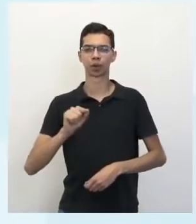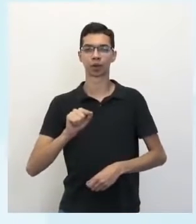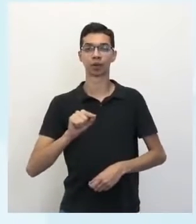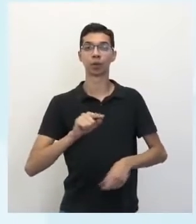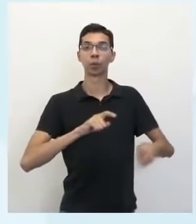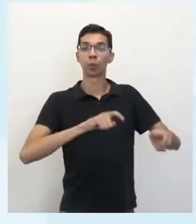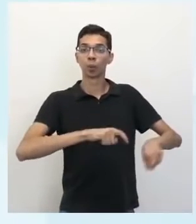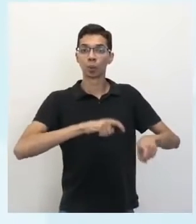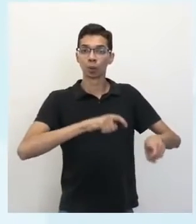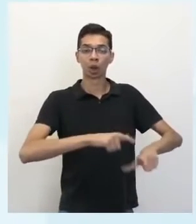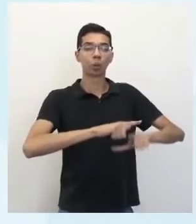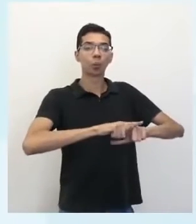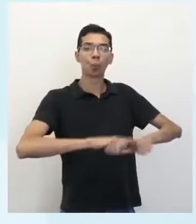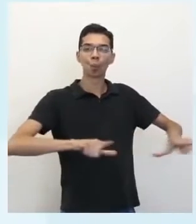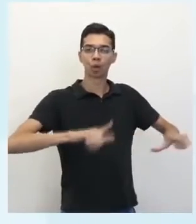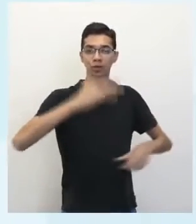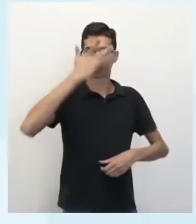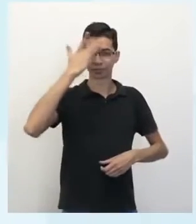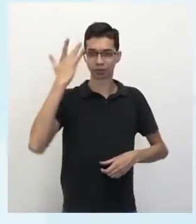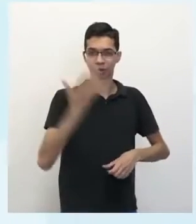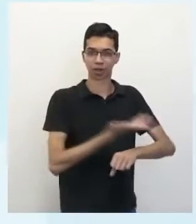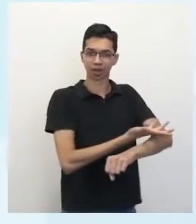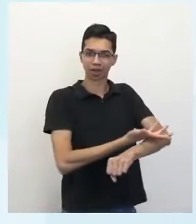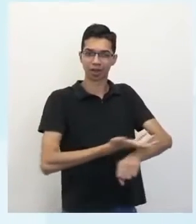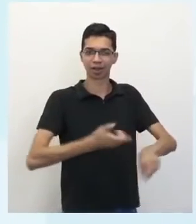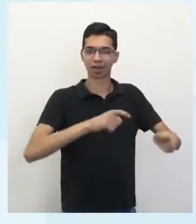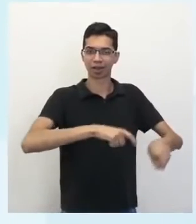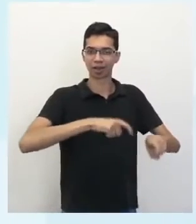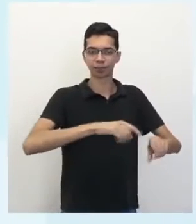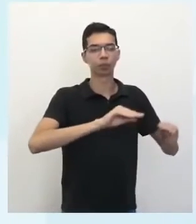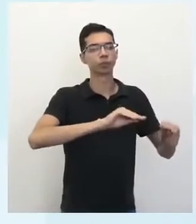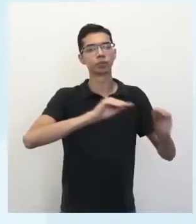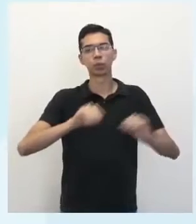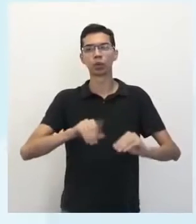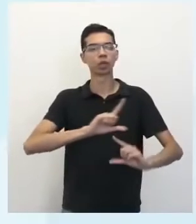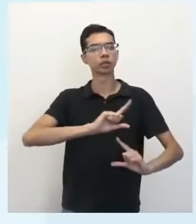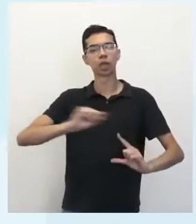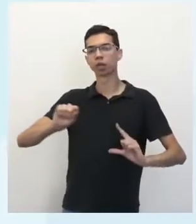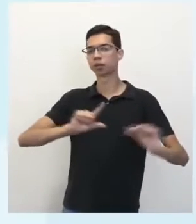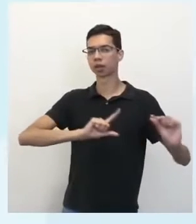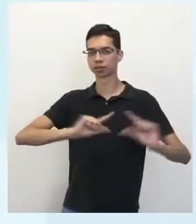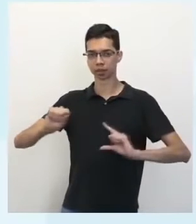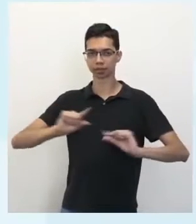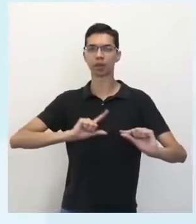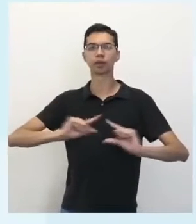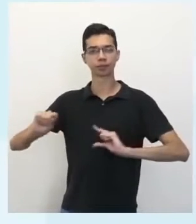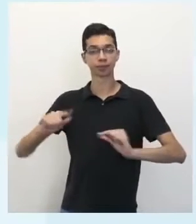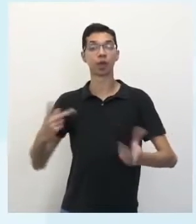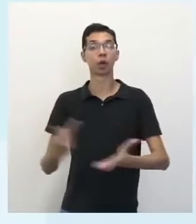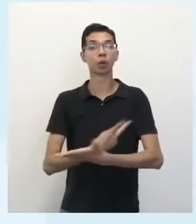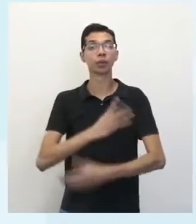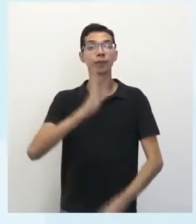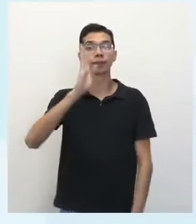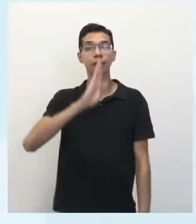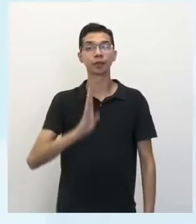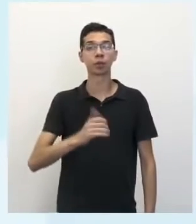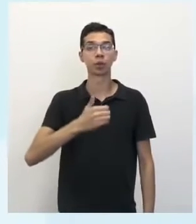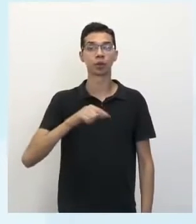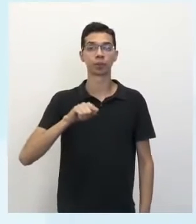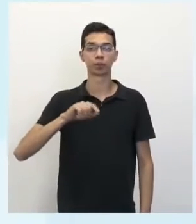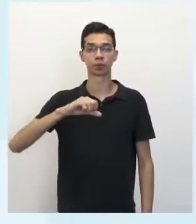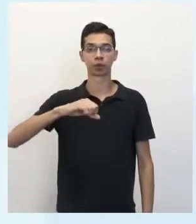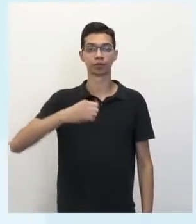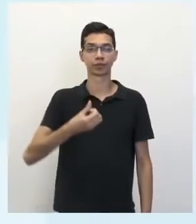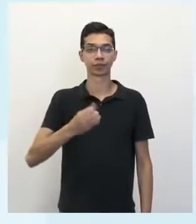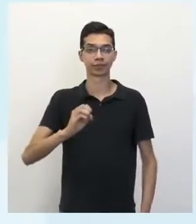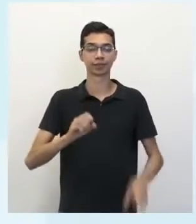que é a saída das pessoas do campo, né? Isso aconteceu muito no Brasil na década de 60, na década de 70,